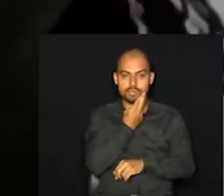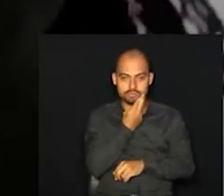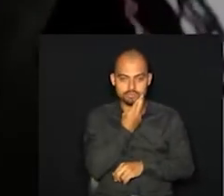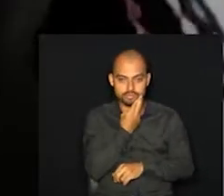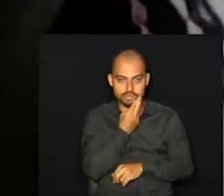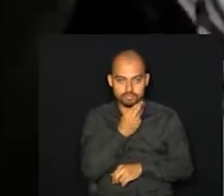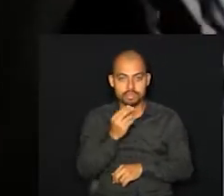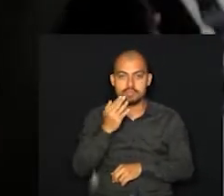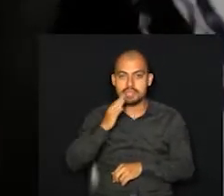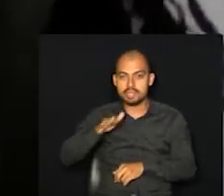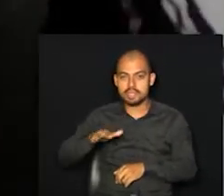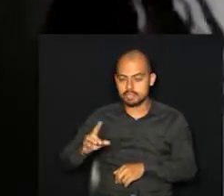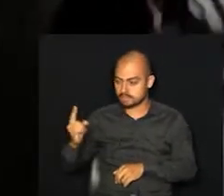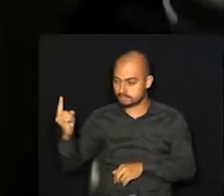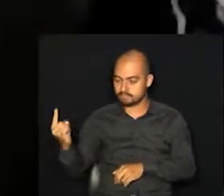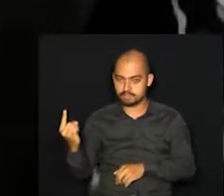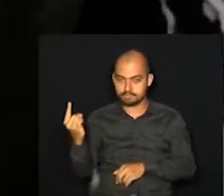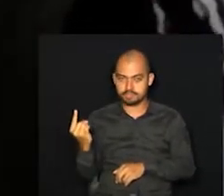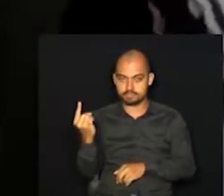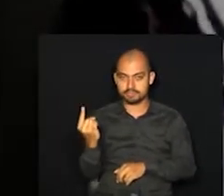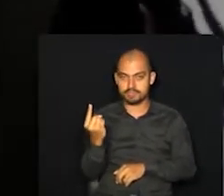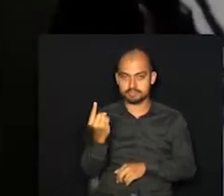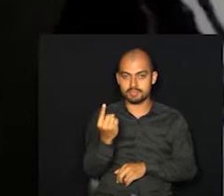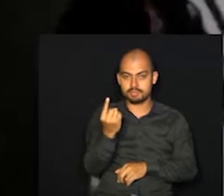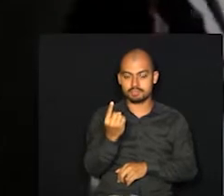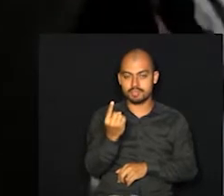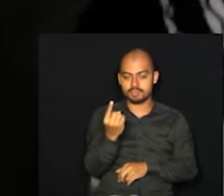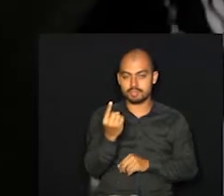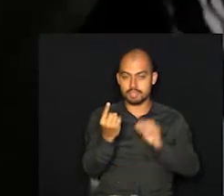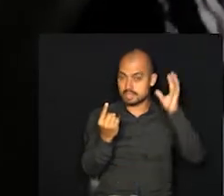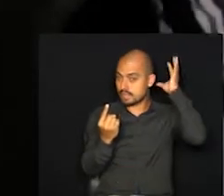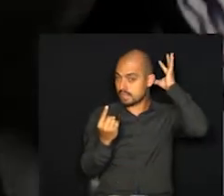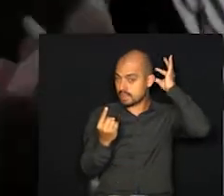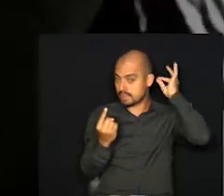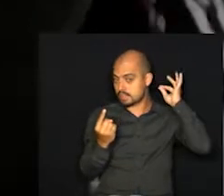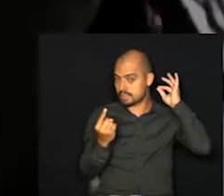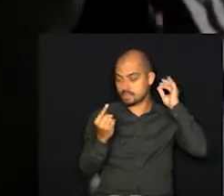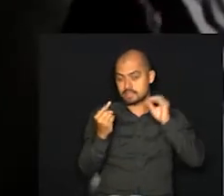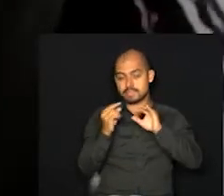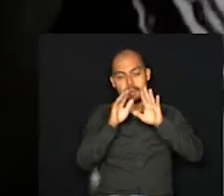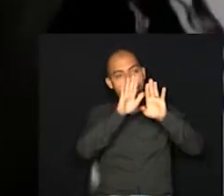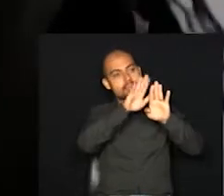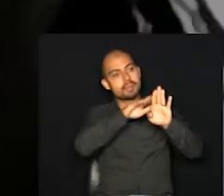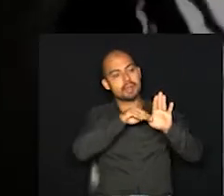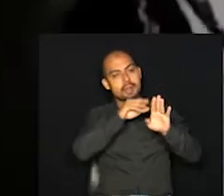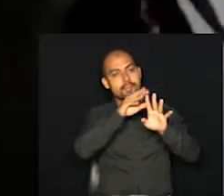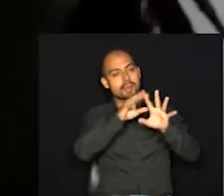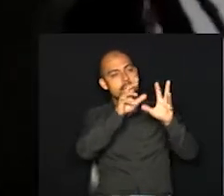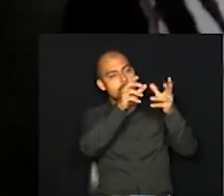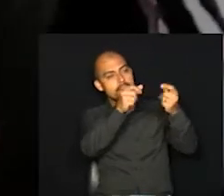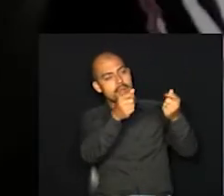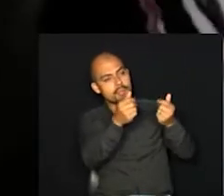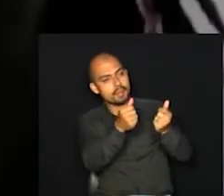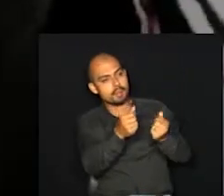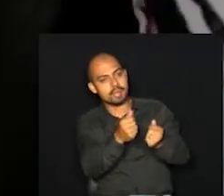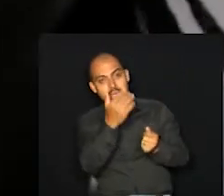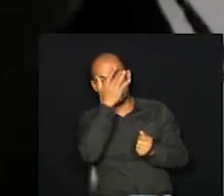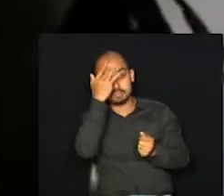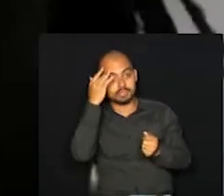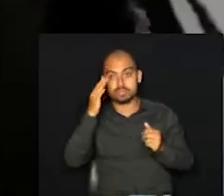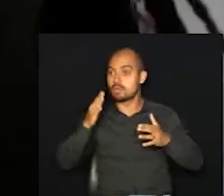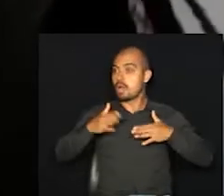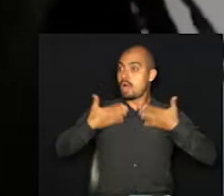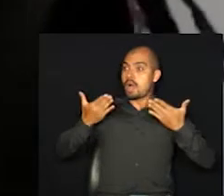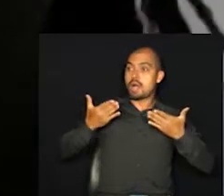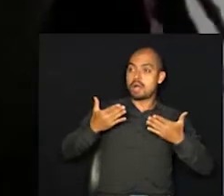dela e veio alisar as minhas tranças, né? Aí ela começou, uma criança, gente, alisando. Todo mundo ficou apavorado, achando